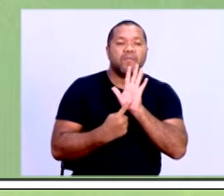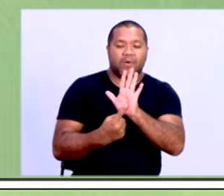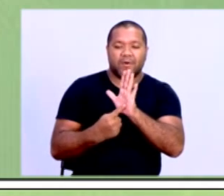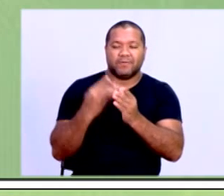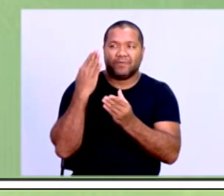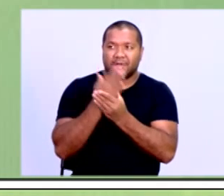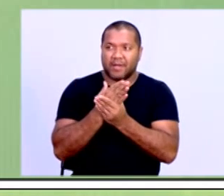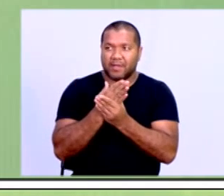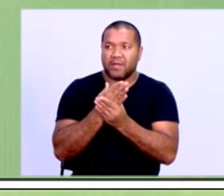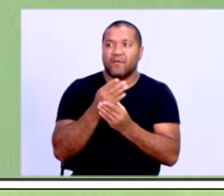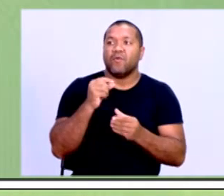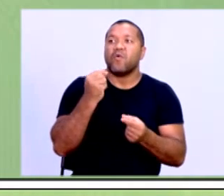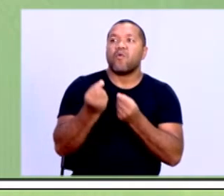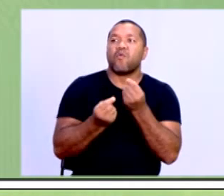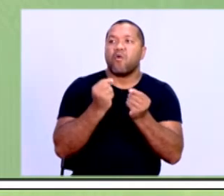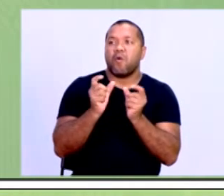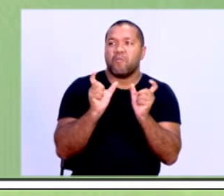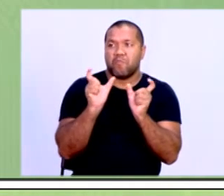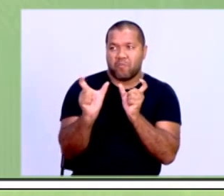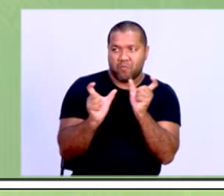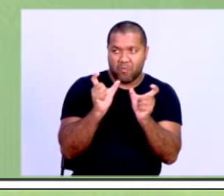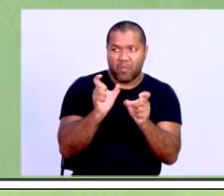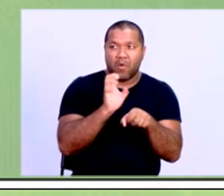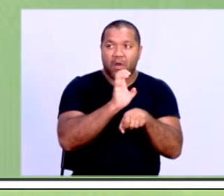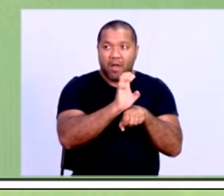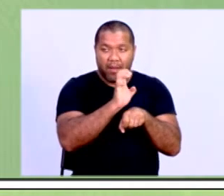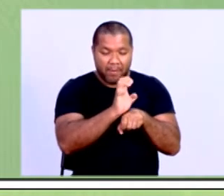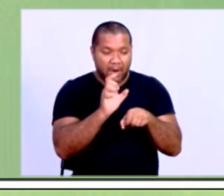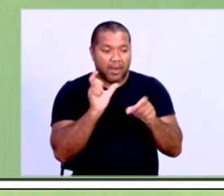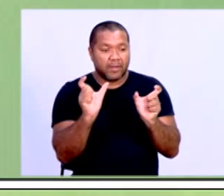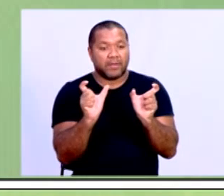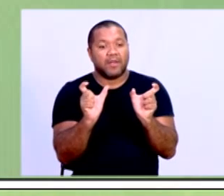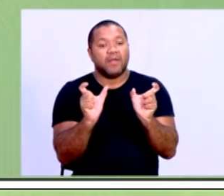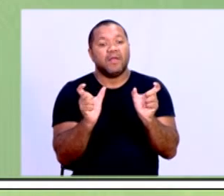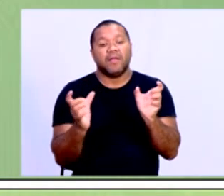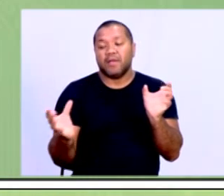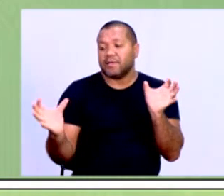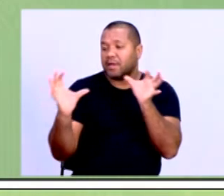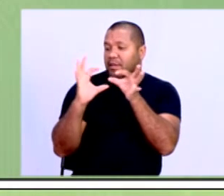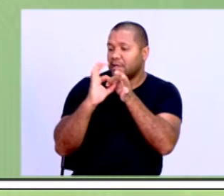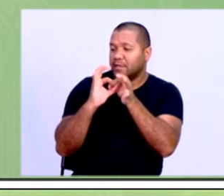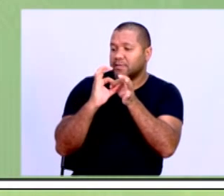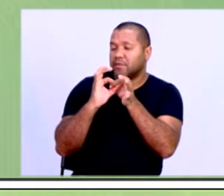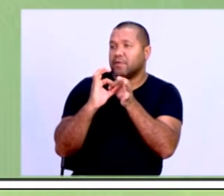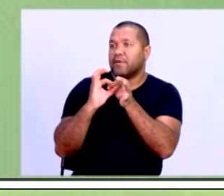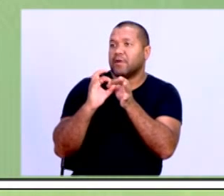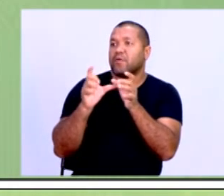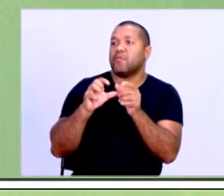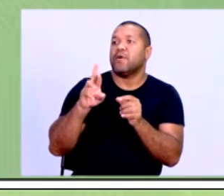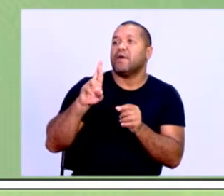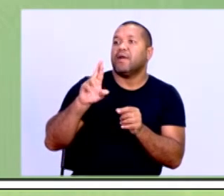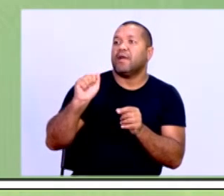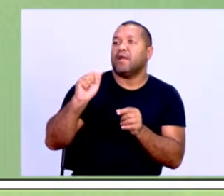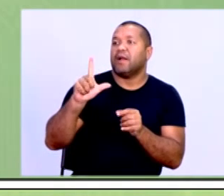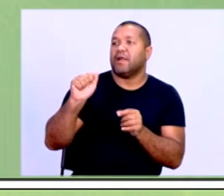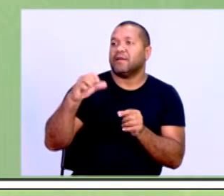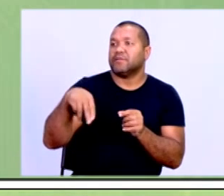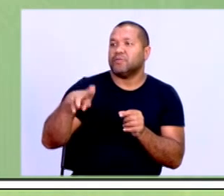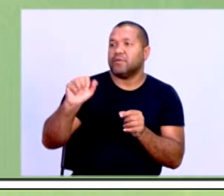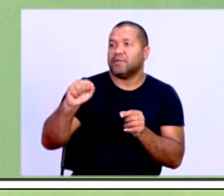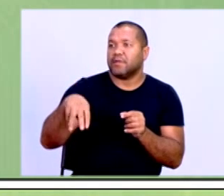entidades e a ligação entre elas como relacionamentos. Eu vou fazer aqui para